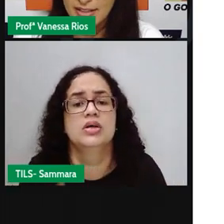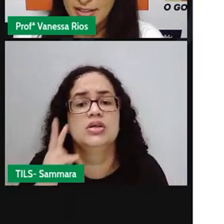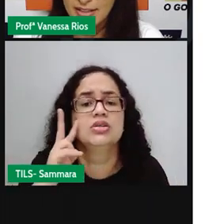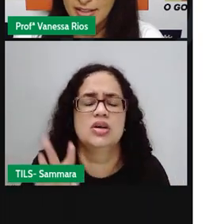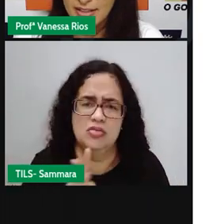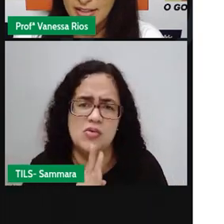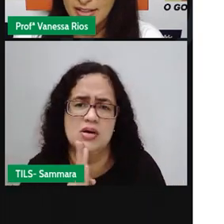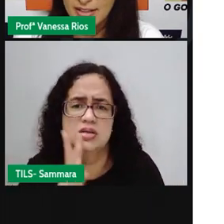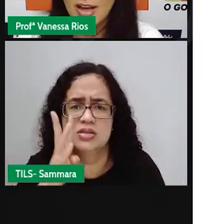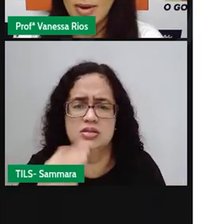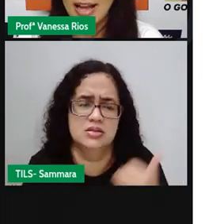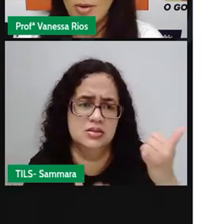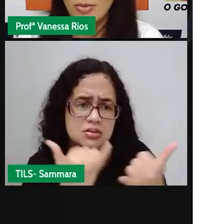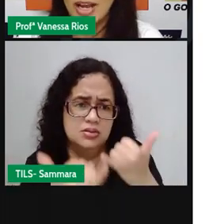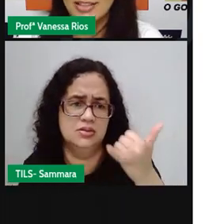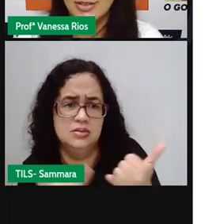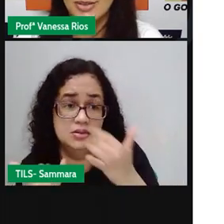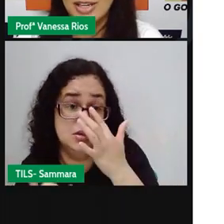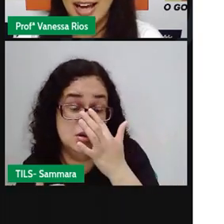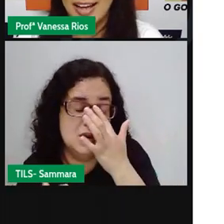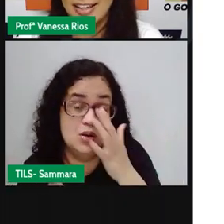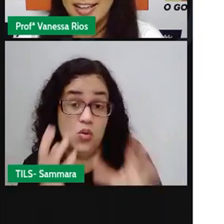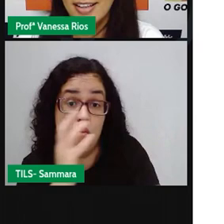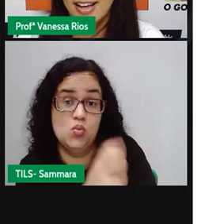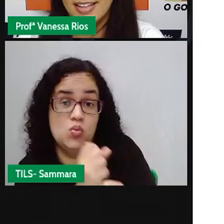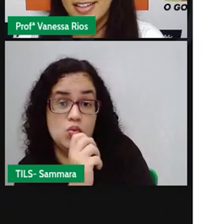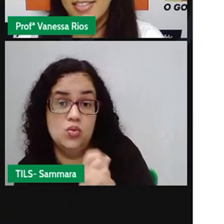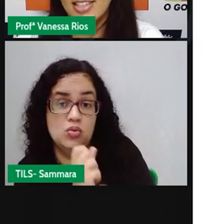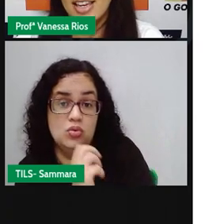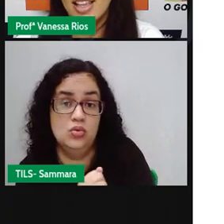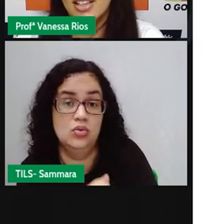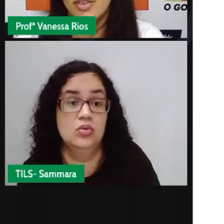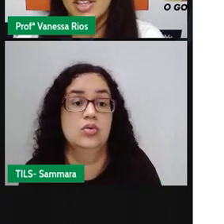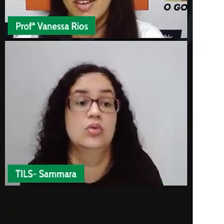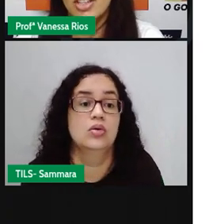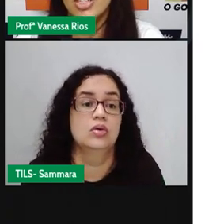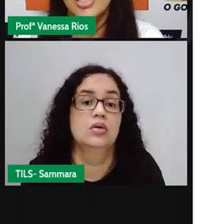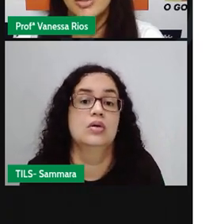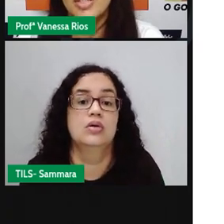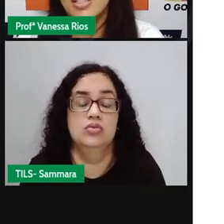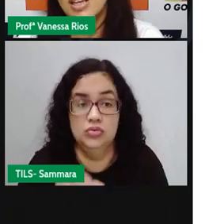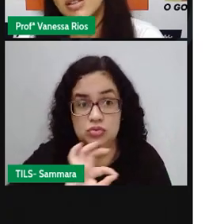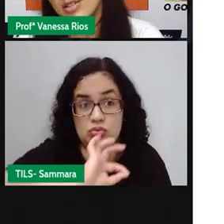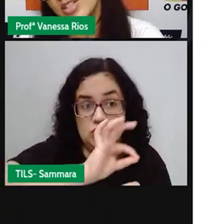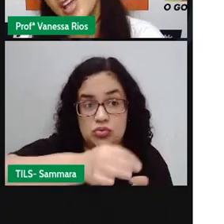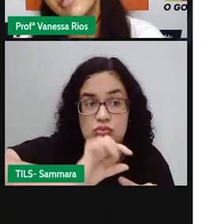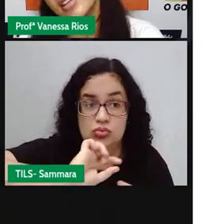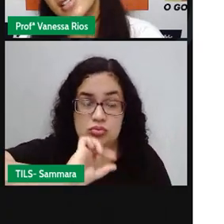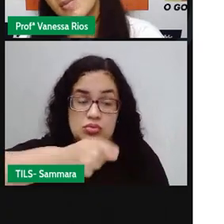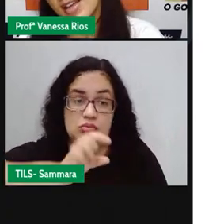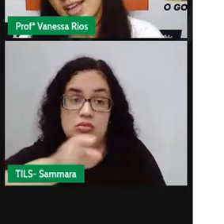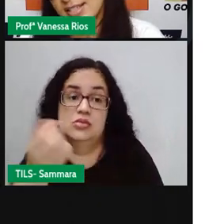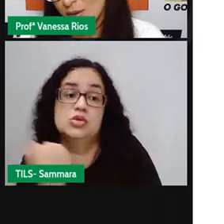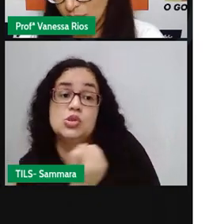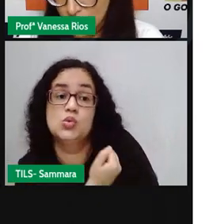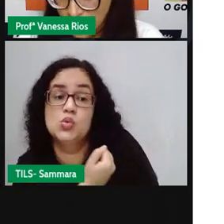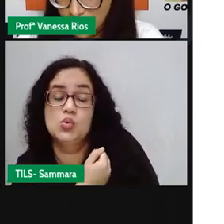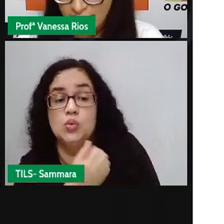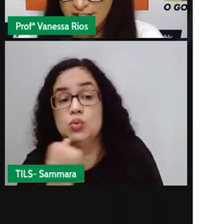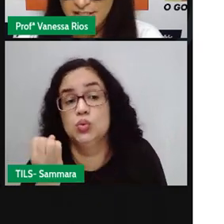viram este brinquedo, né? É uma calculadora. Através aí da... Você vai girando os círculos, né? E fazendo aí